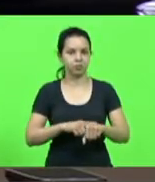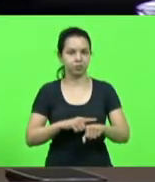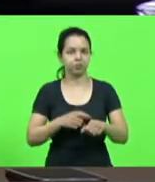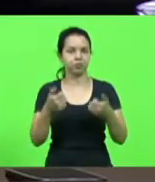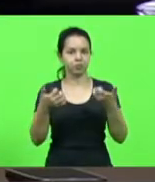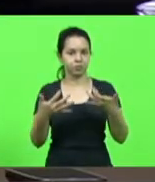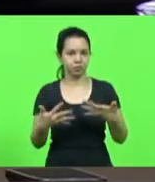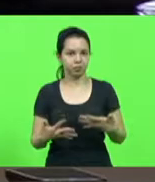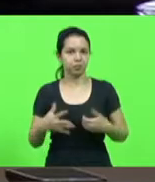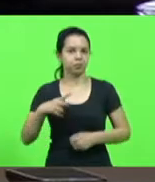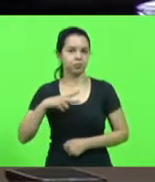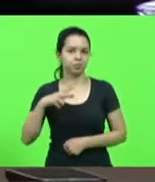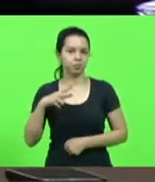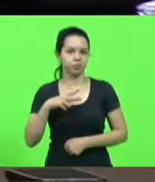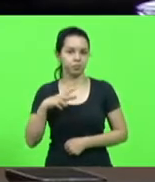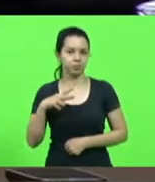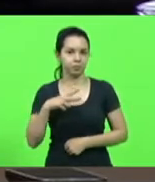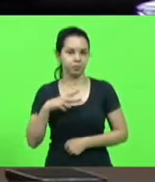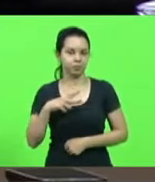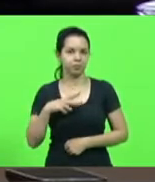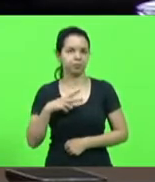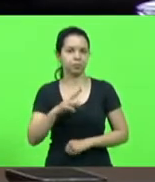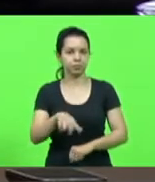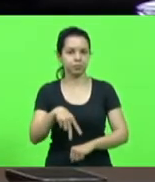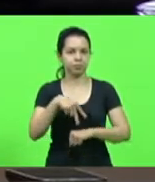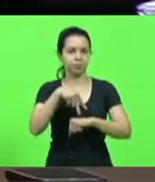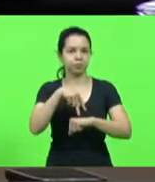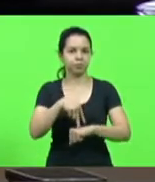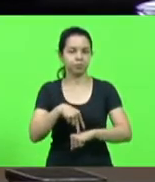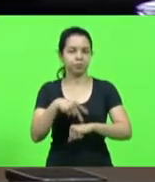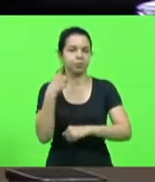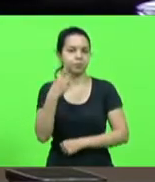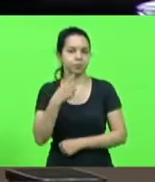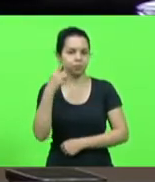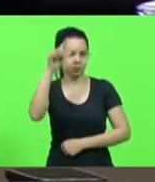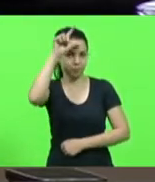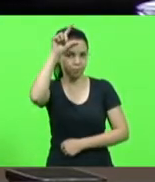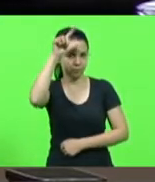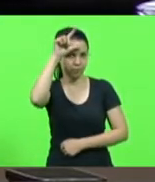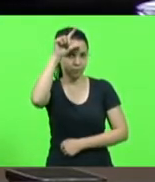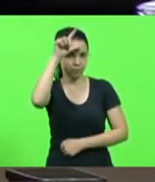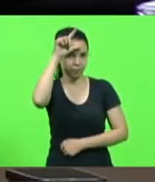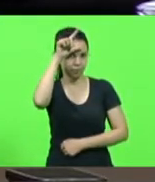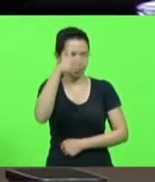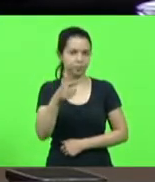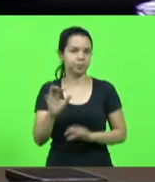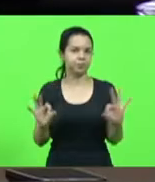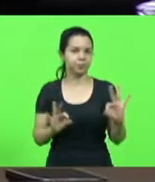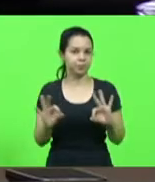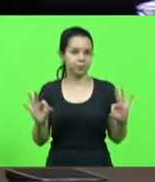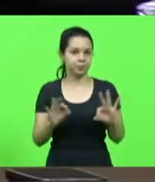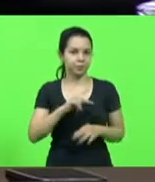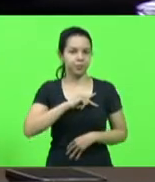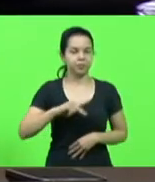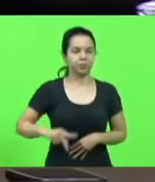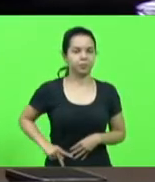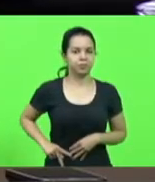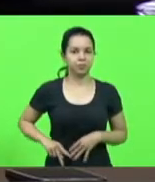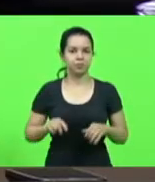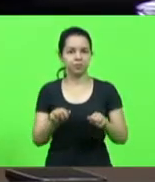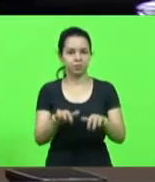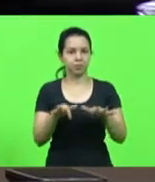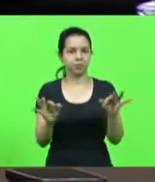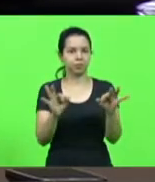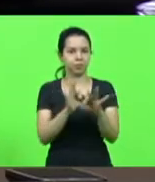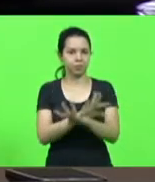pessoais. Fez uso da palavra o senhor deputado Sargento Lima e, nada mais havendo, o senhor presidente, antes de encerrar a presente